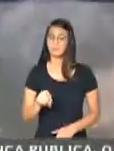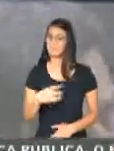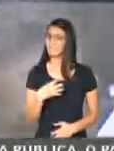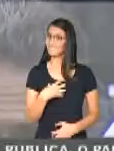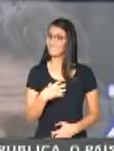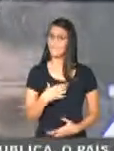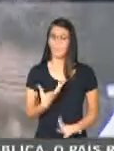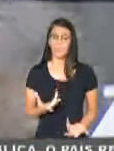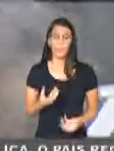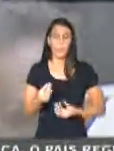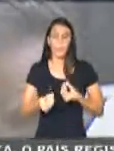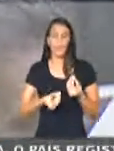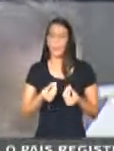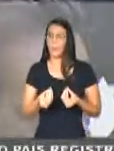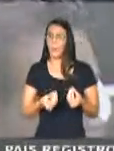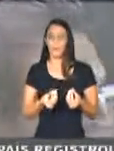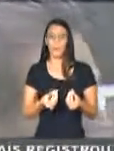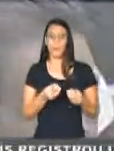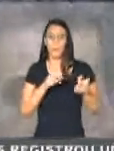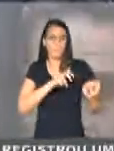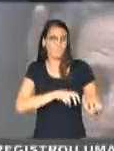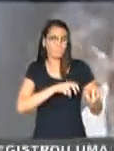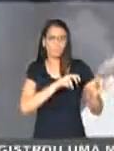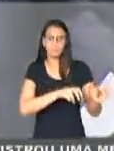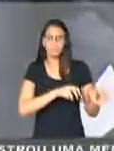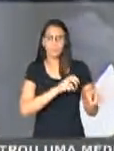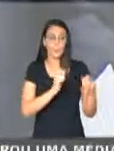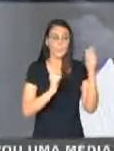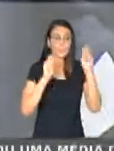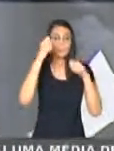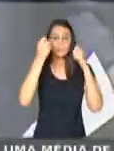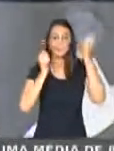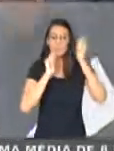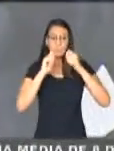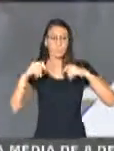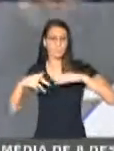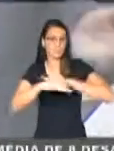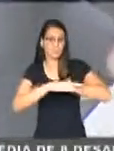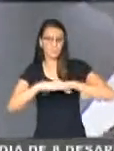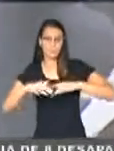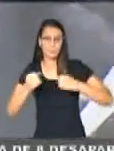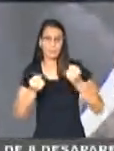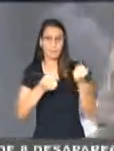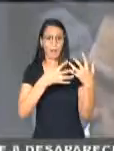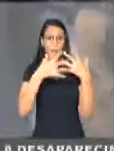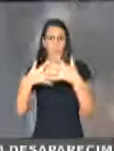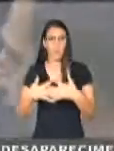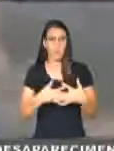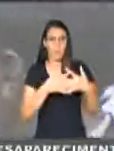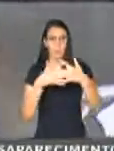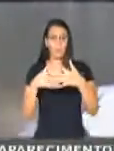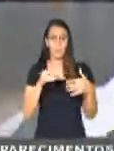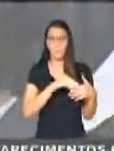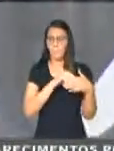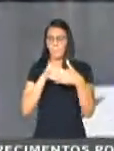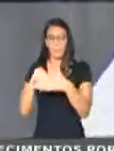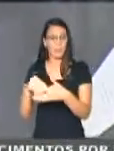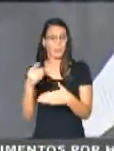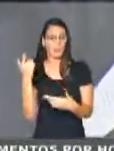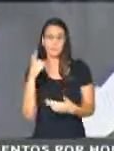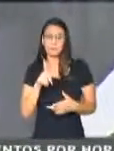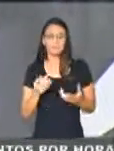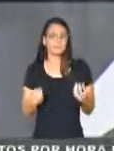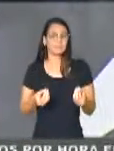jeito não vai ficar produtor na indústria transportador em condições de continuar na atividade